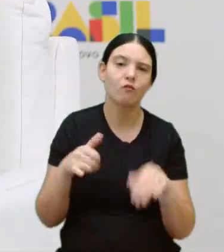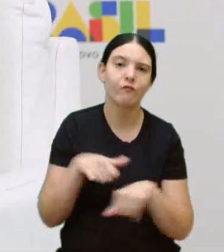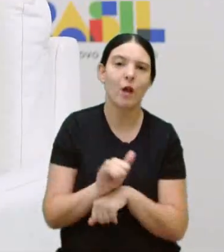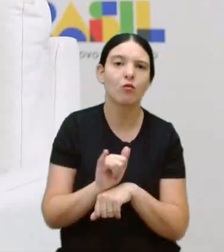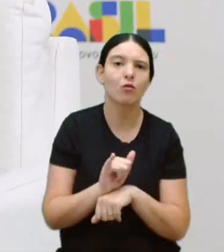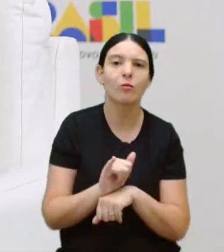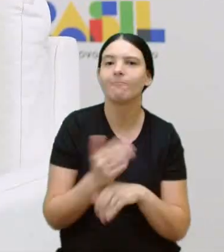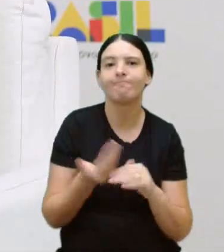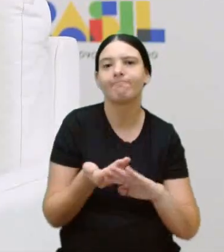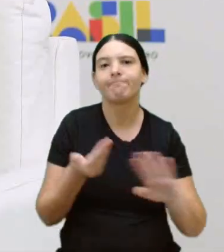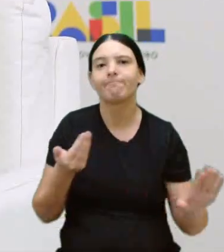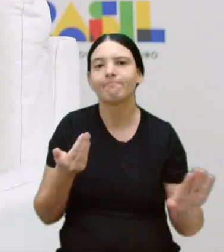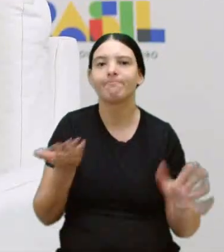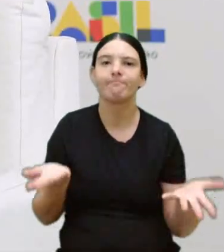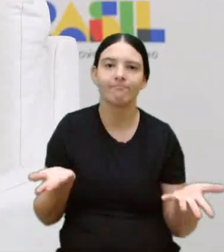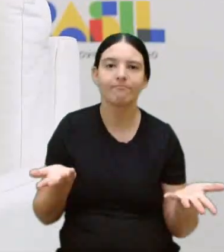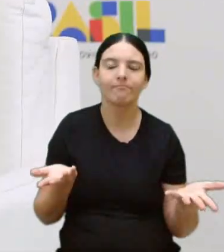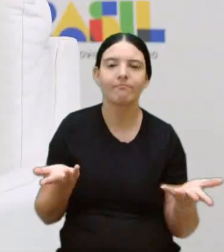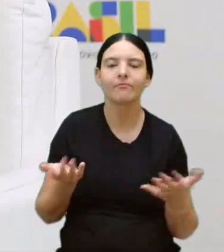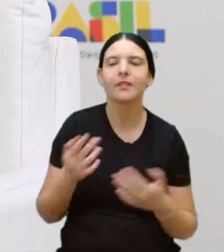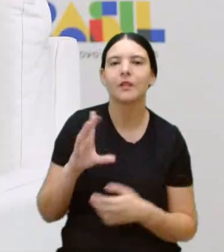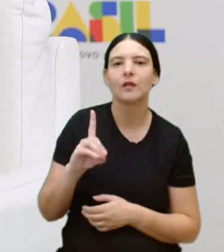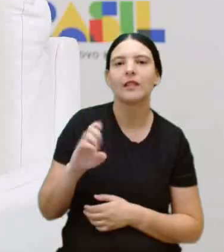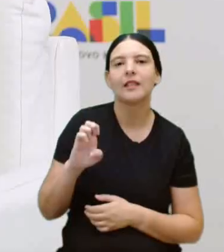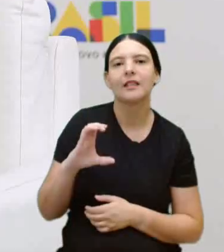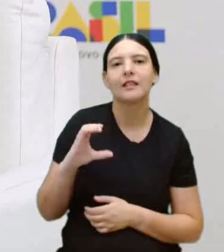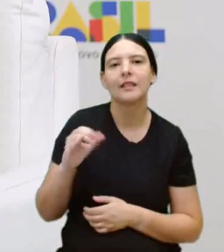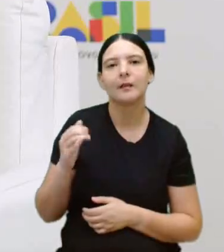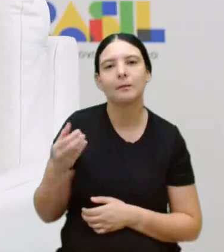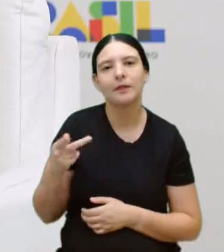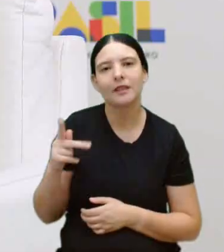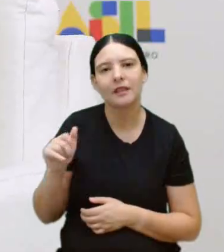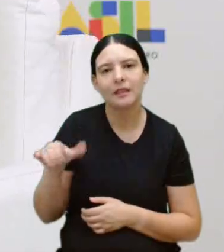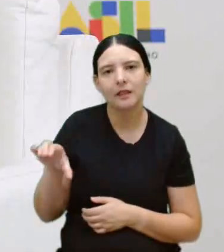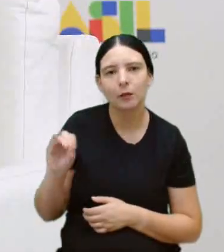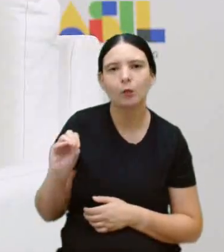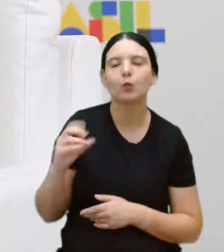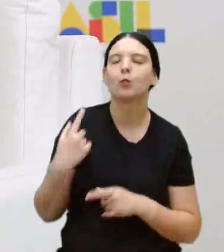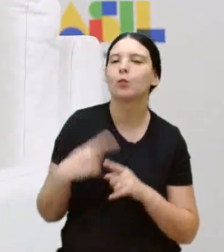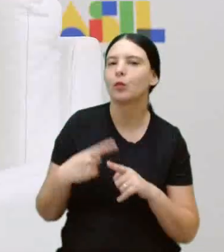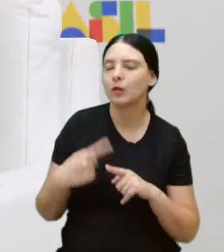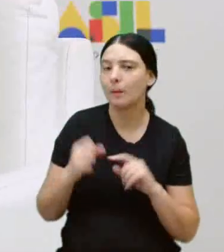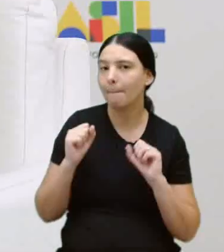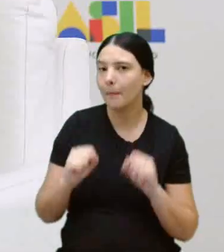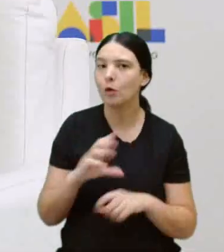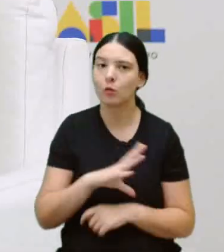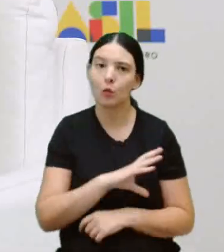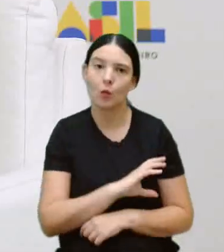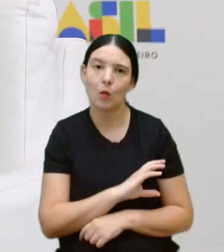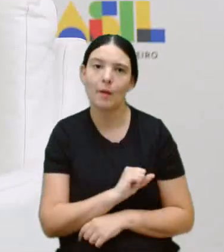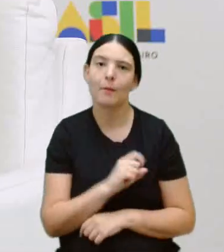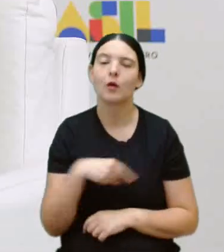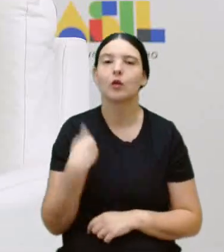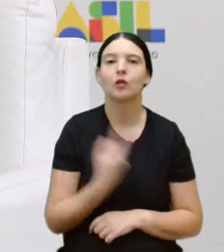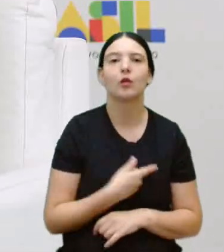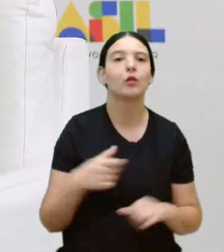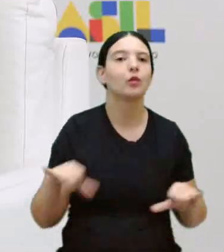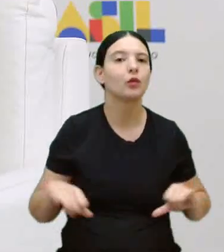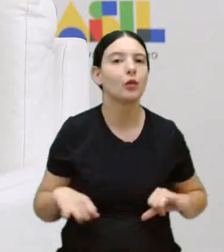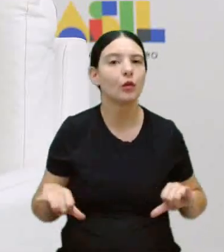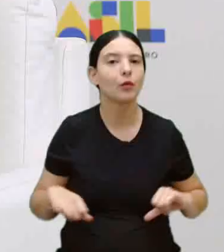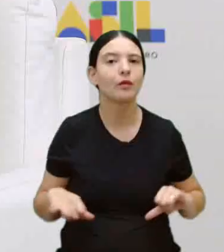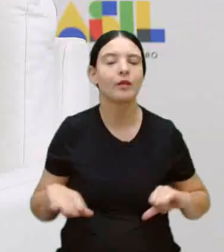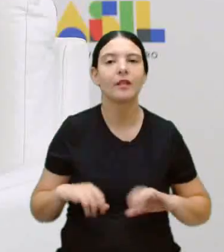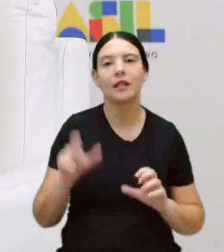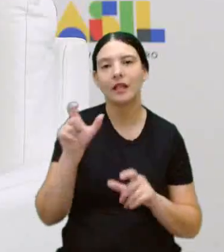ausência, ela dá uma decepção, decepciona. Pode ser que na vida amorosa, do amor que a gente sofre, as pessoas